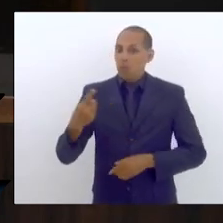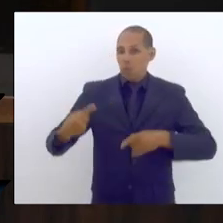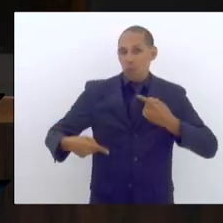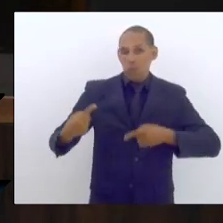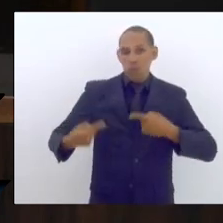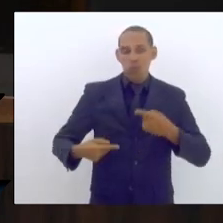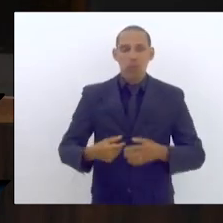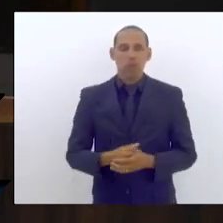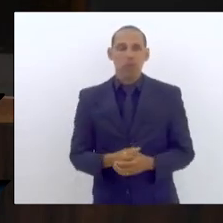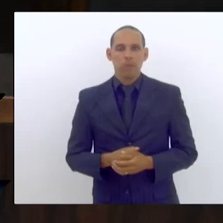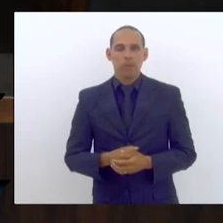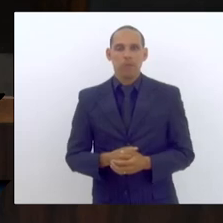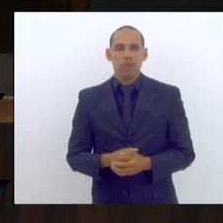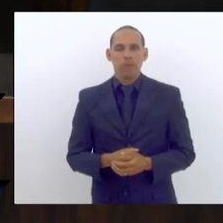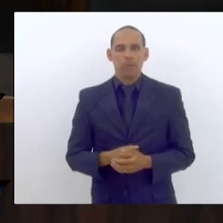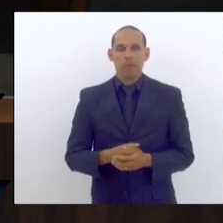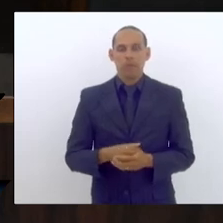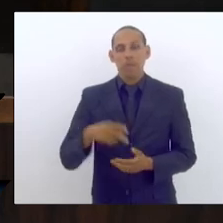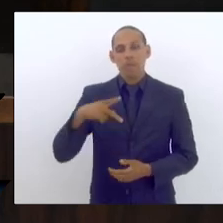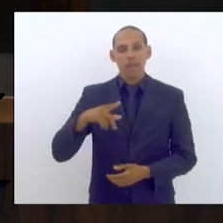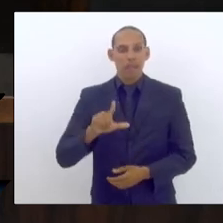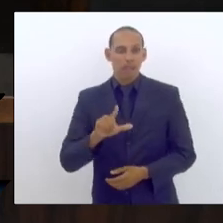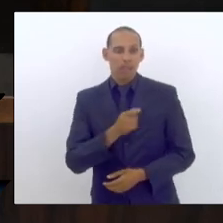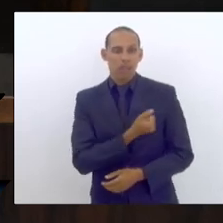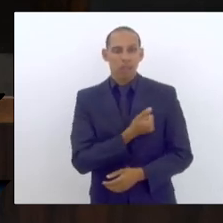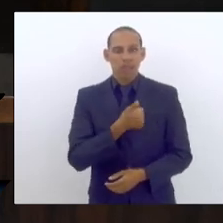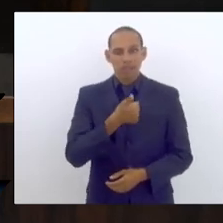discussão. Projeto de lei número